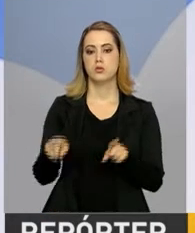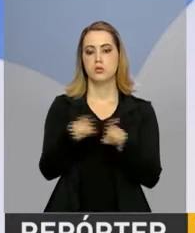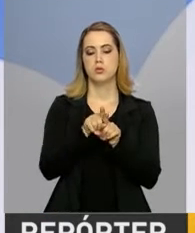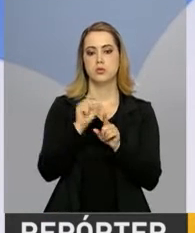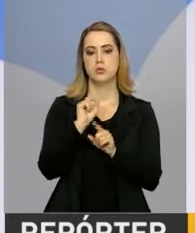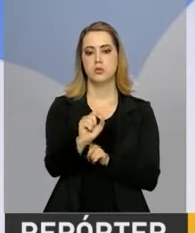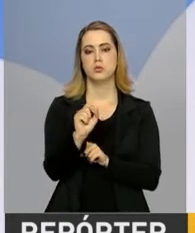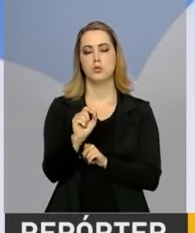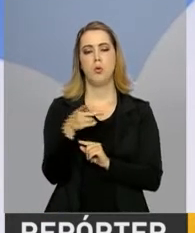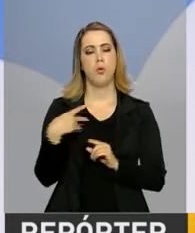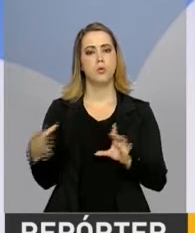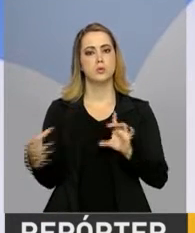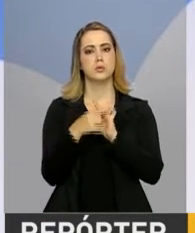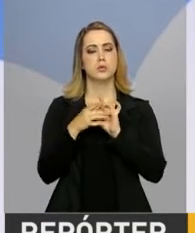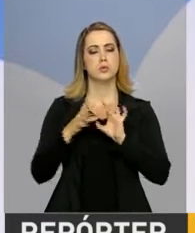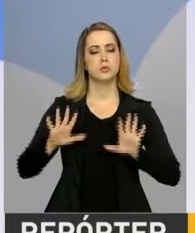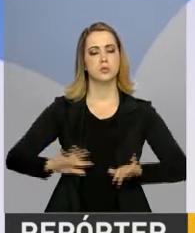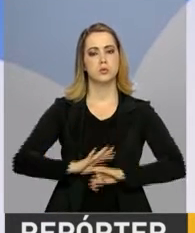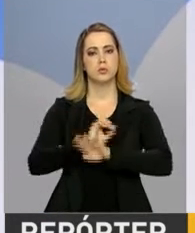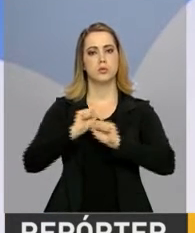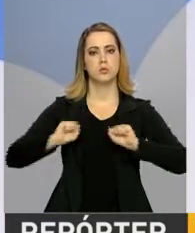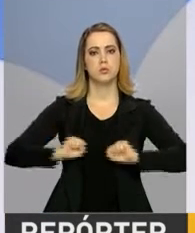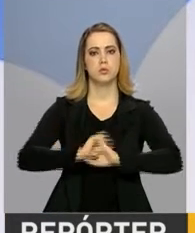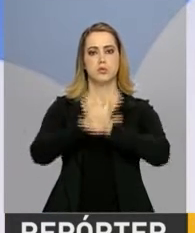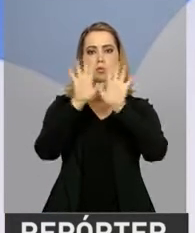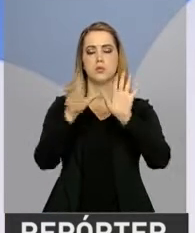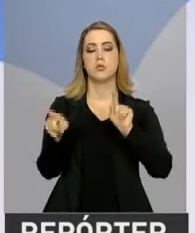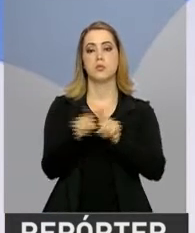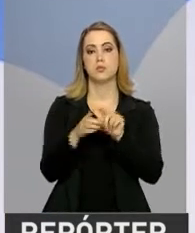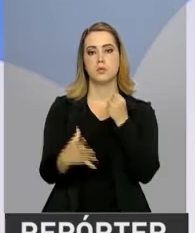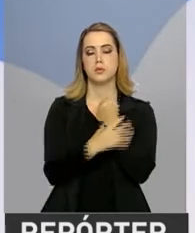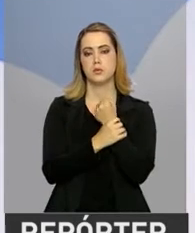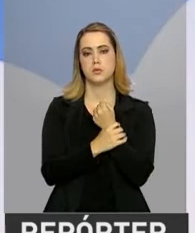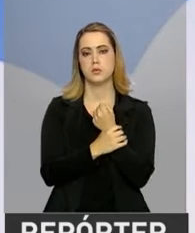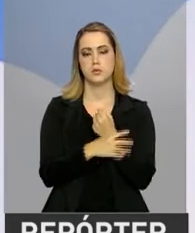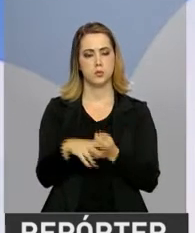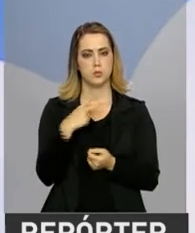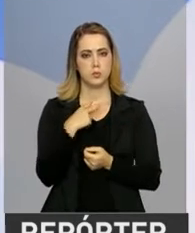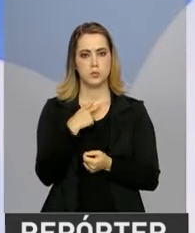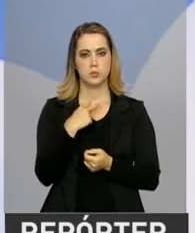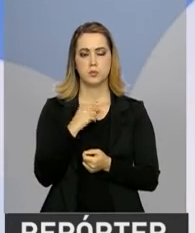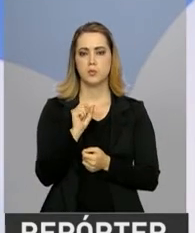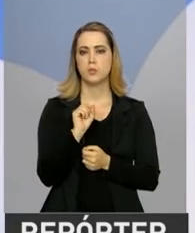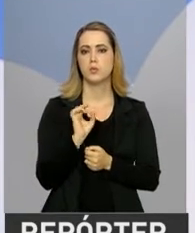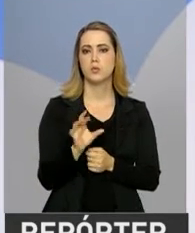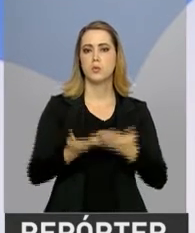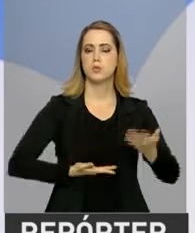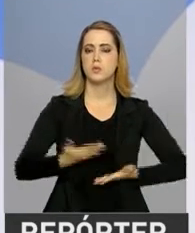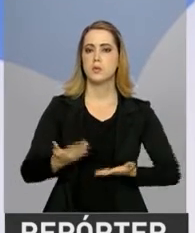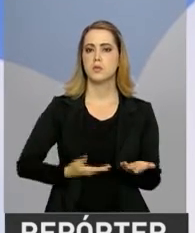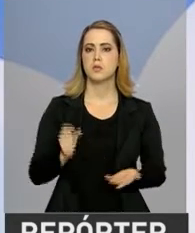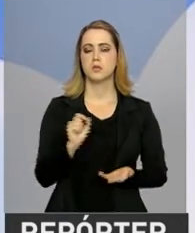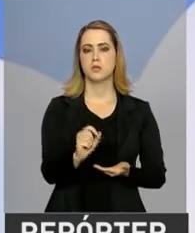à transparência e está diretamente atrelada à segurança. A gente não consegue disponibilizar serviços para a